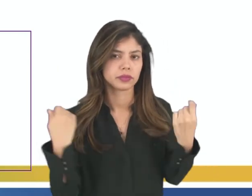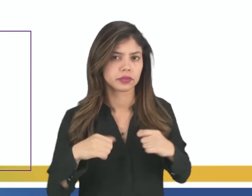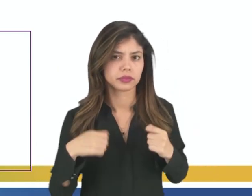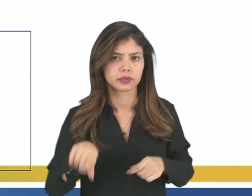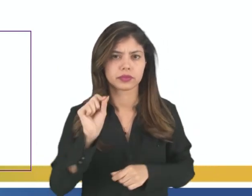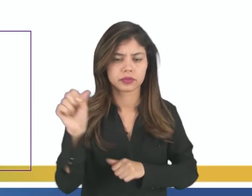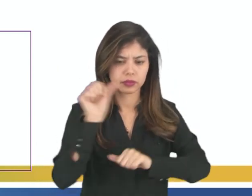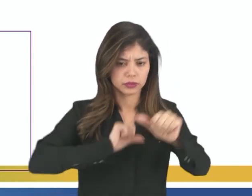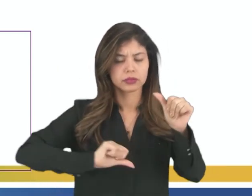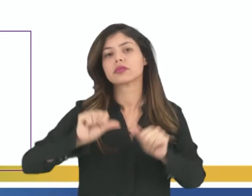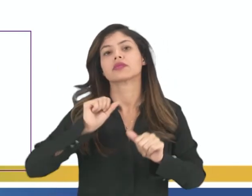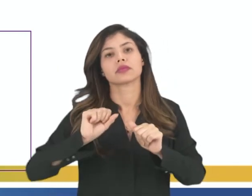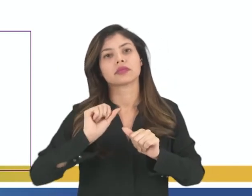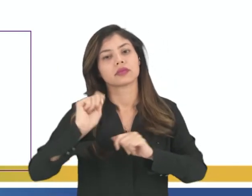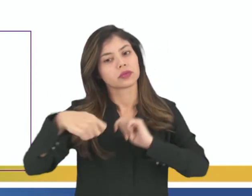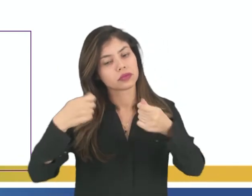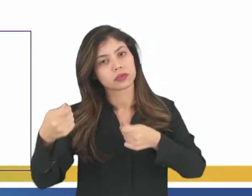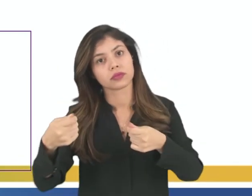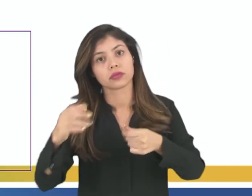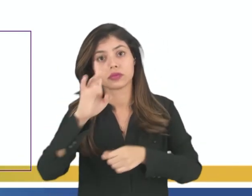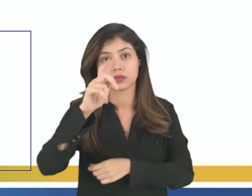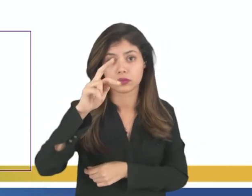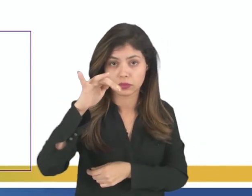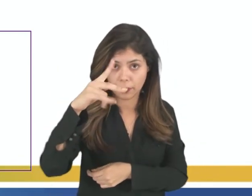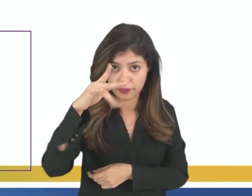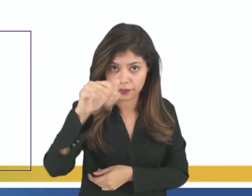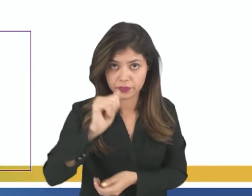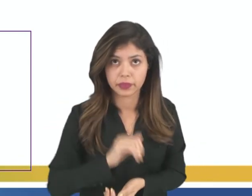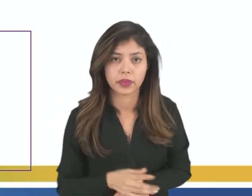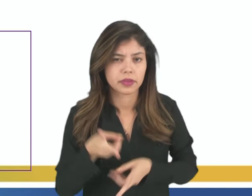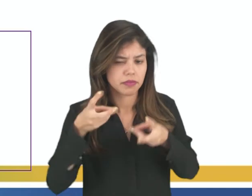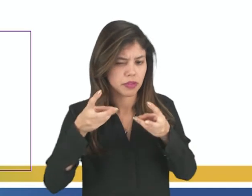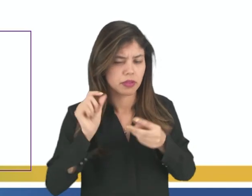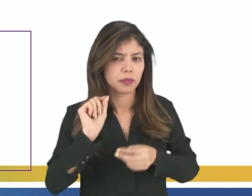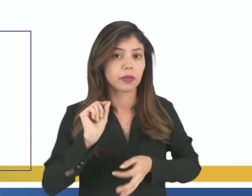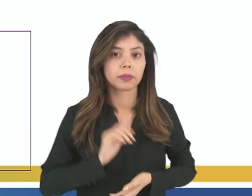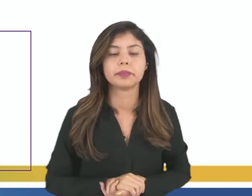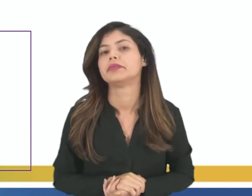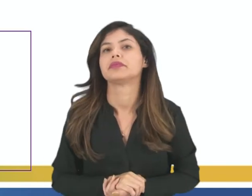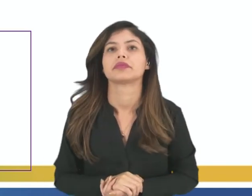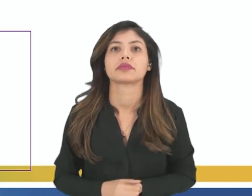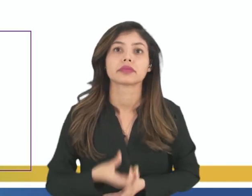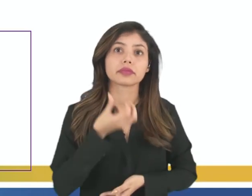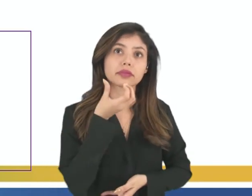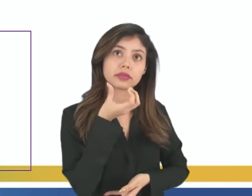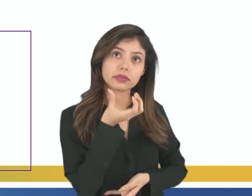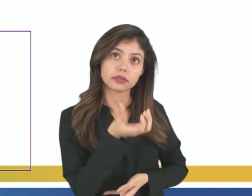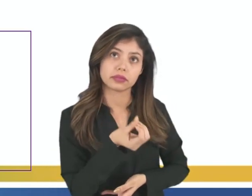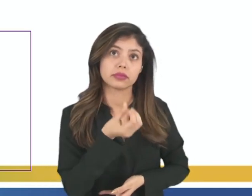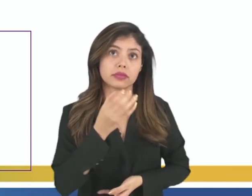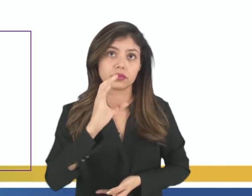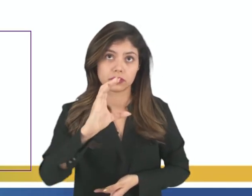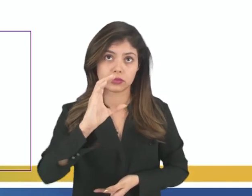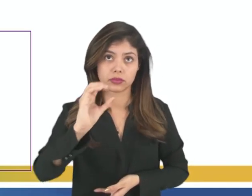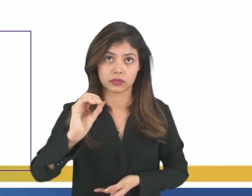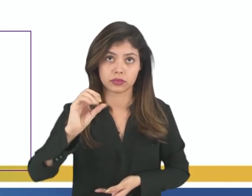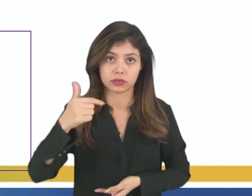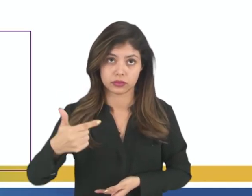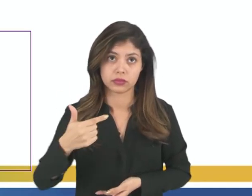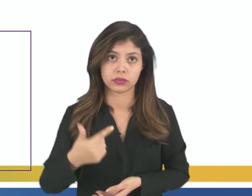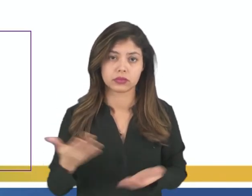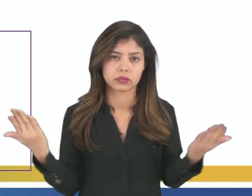precisamos trocar o sinal da variação de entalpia. Perceba que o 6CO2 era reagente, agora ele